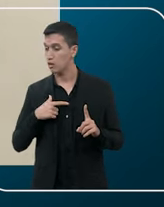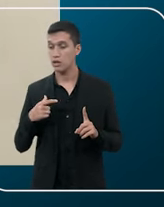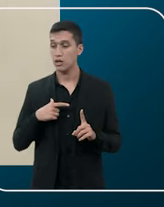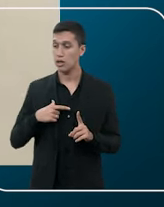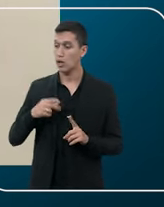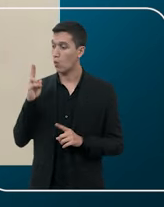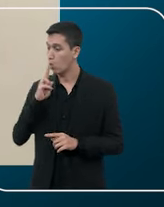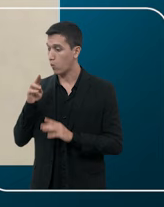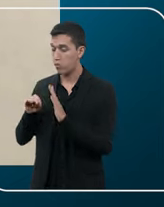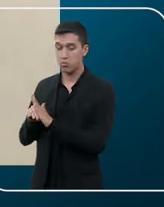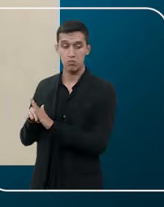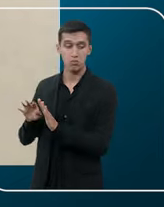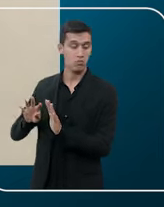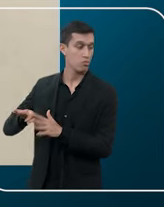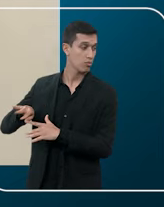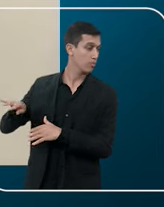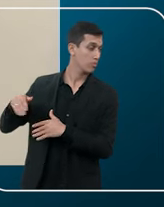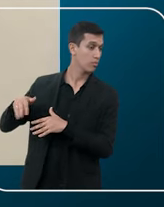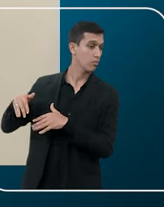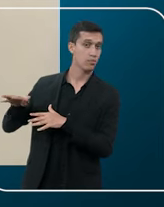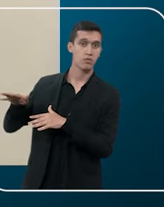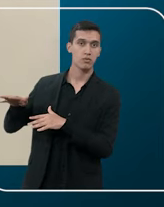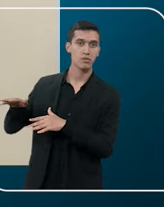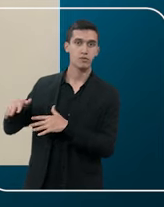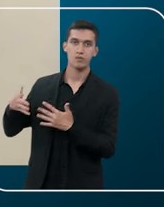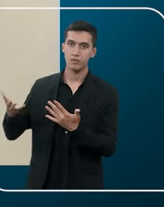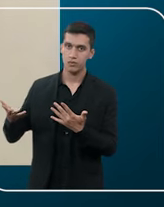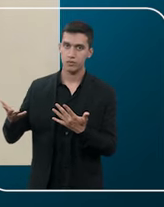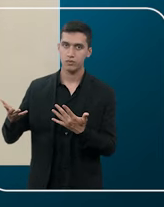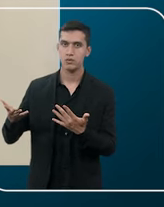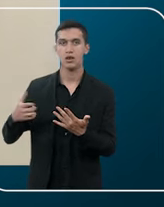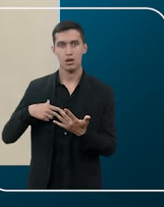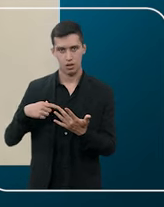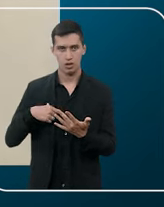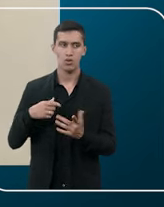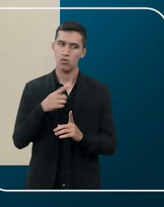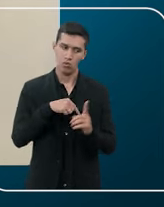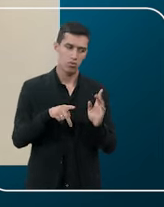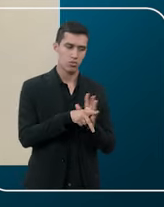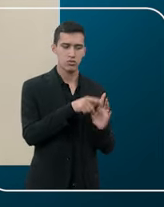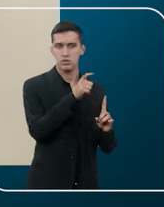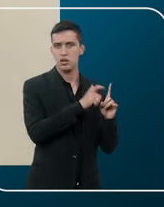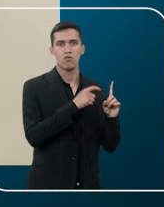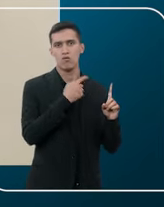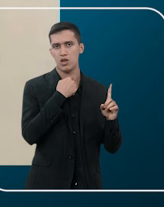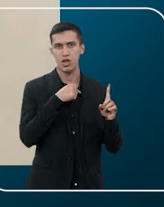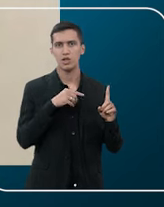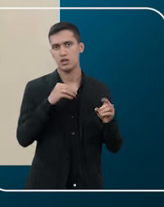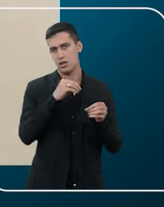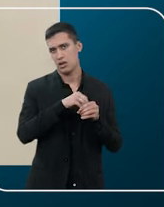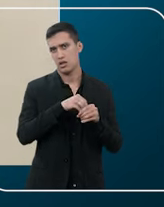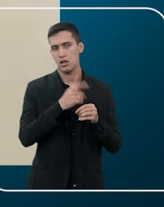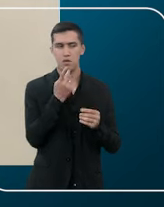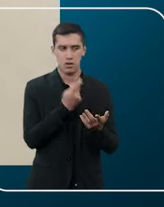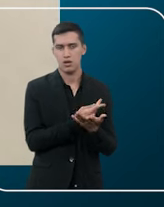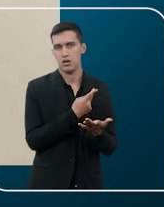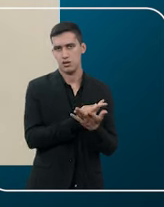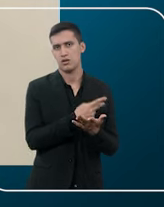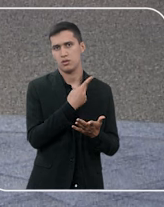de órgãos para transplantes. Esses são crimes normalmente que envolvem a intenção. Então, existem essas duas vertentes.